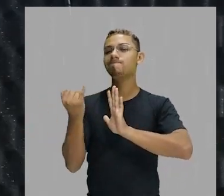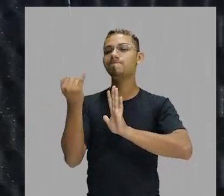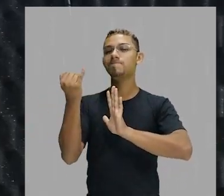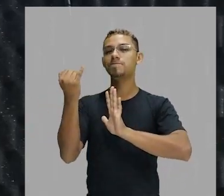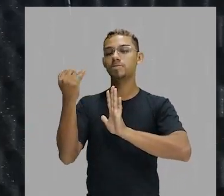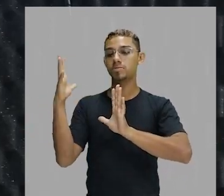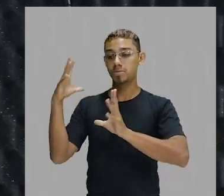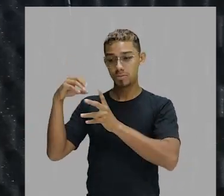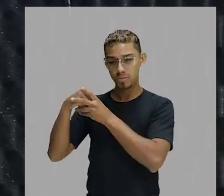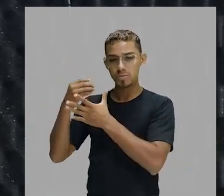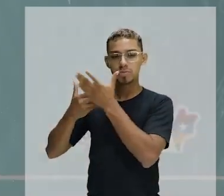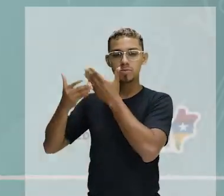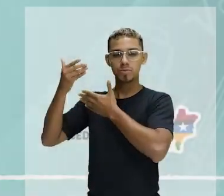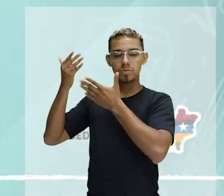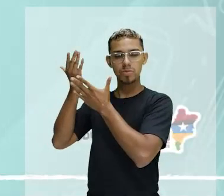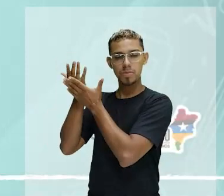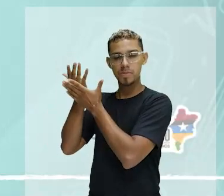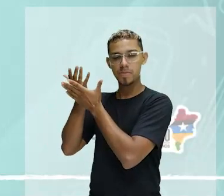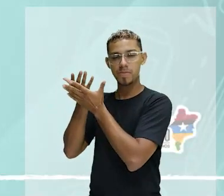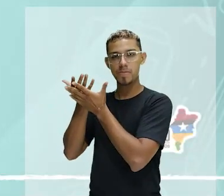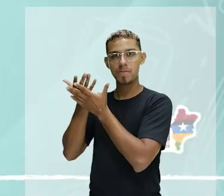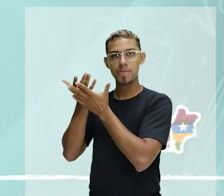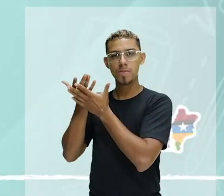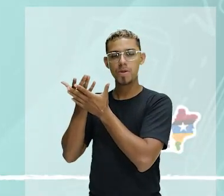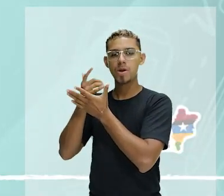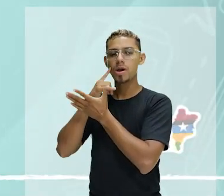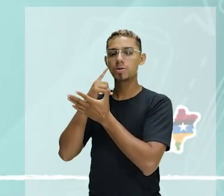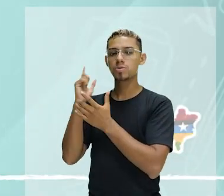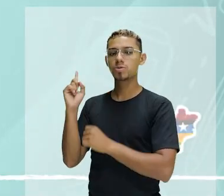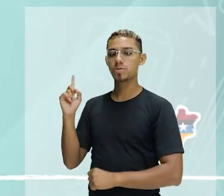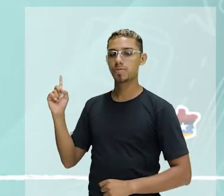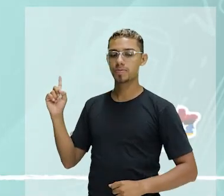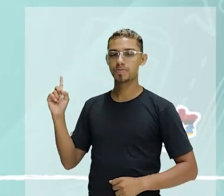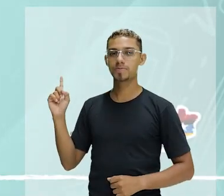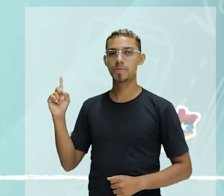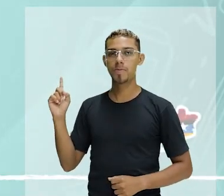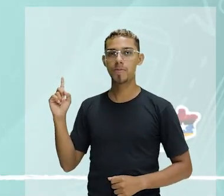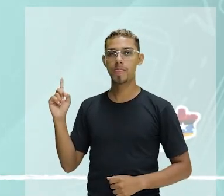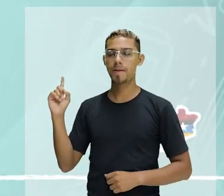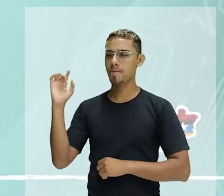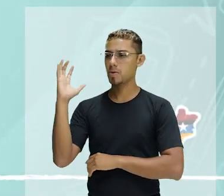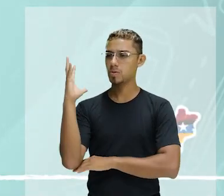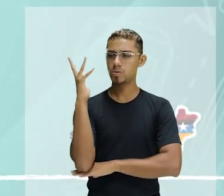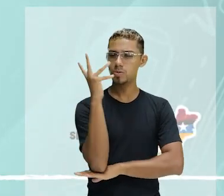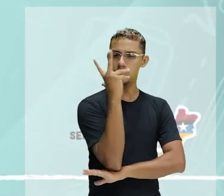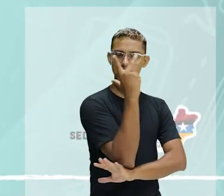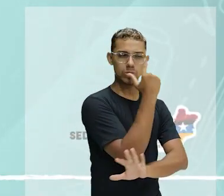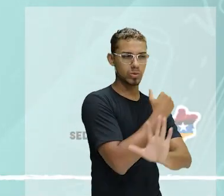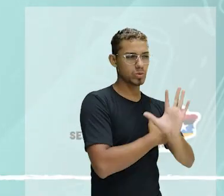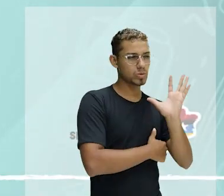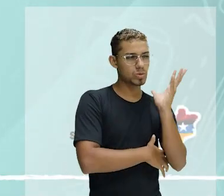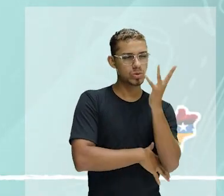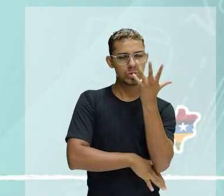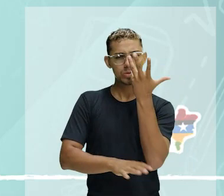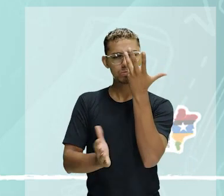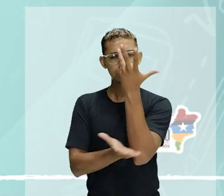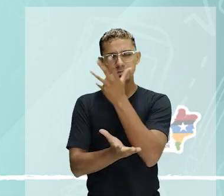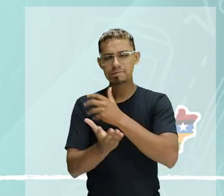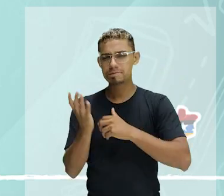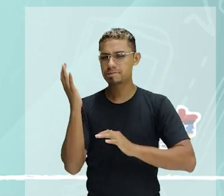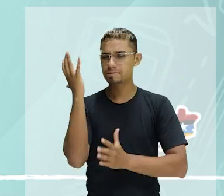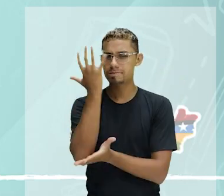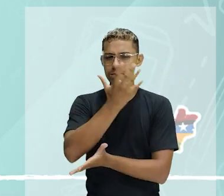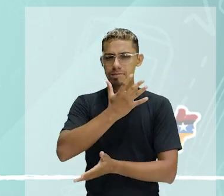nós trabalhamos nas últimas aulas, né? Que foram as questões acerca dos problemas ambientais do nosso país, né,